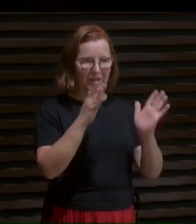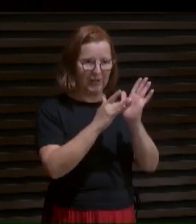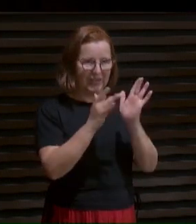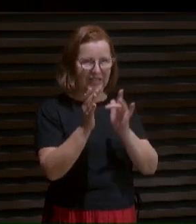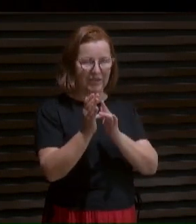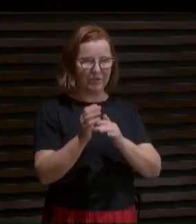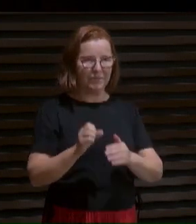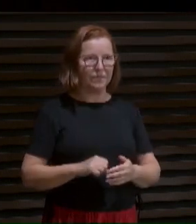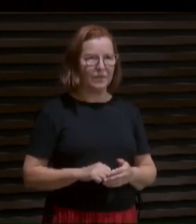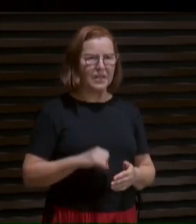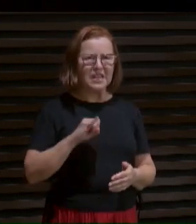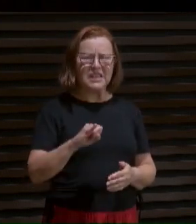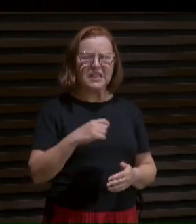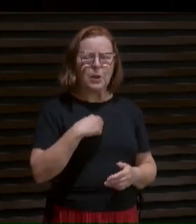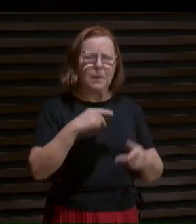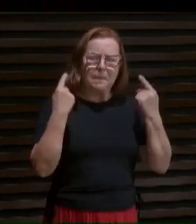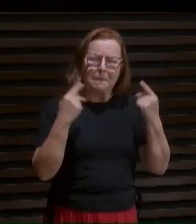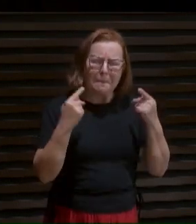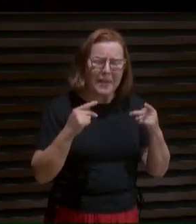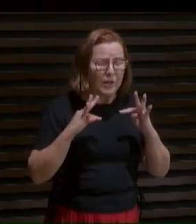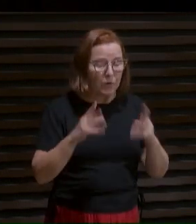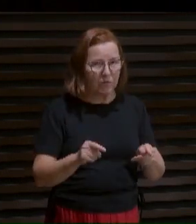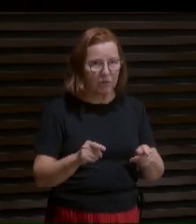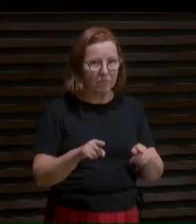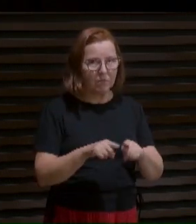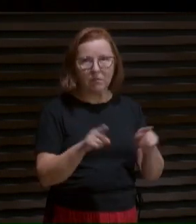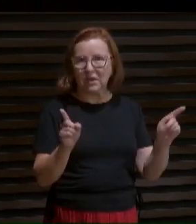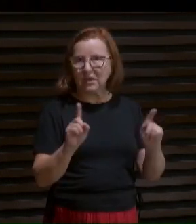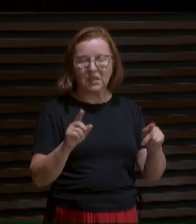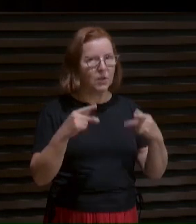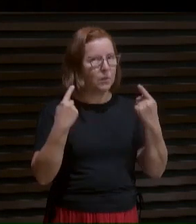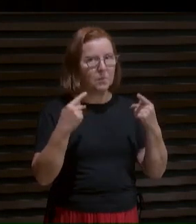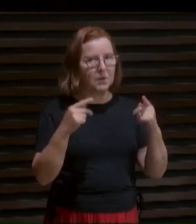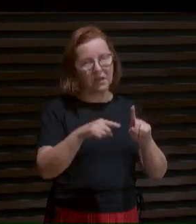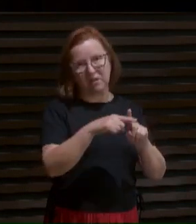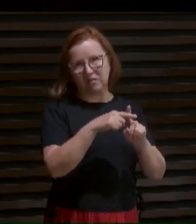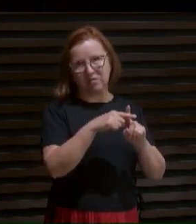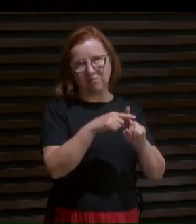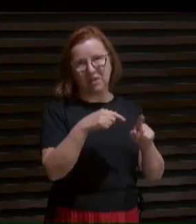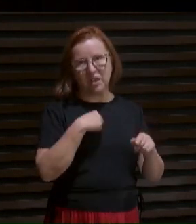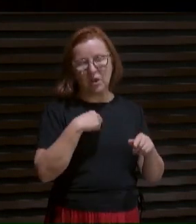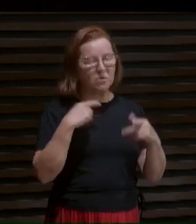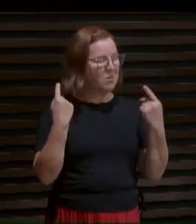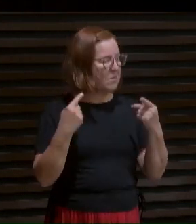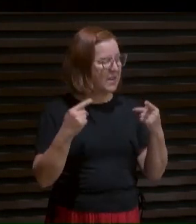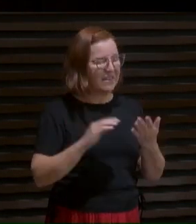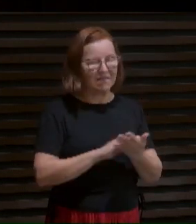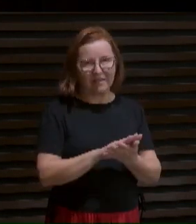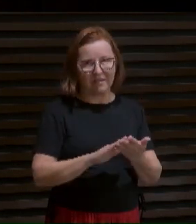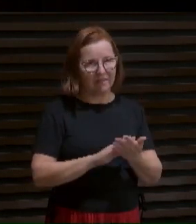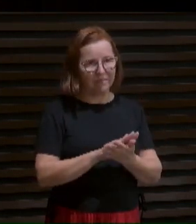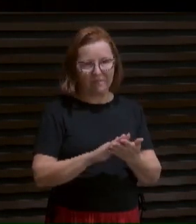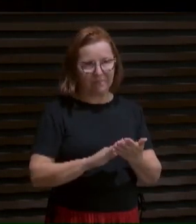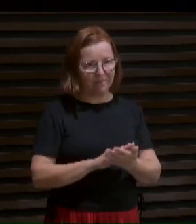Se eu pregar tudo e não pregar a cruz, eu não preguei nada.